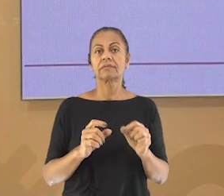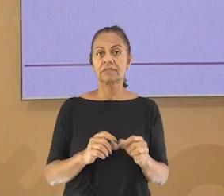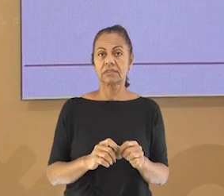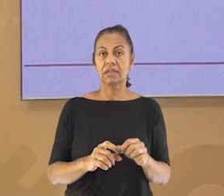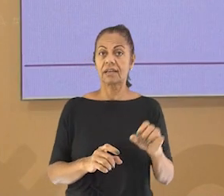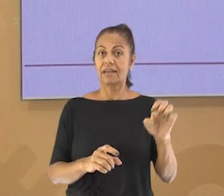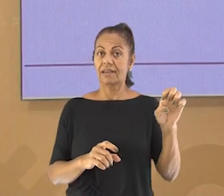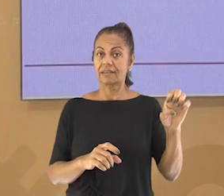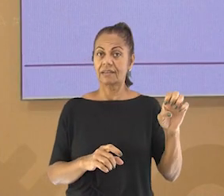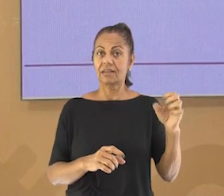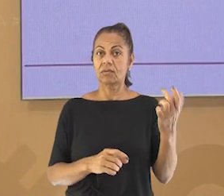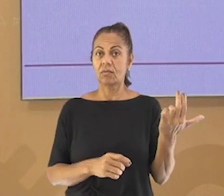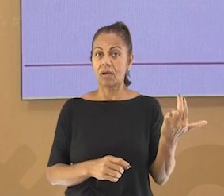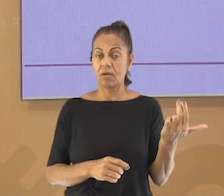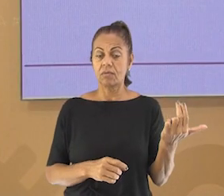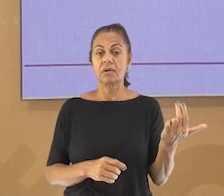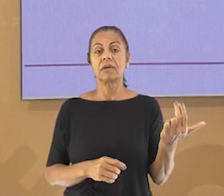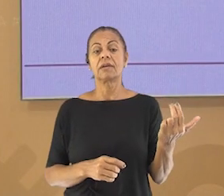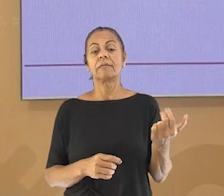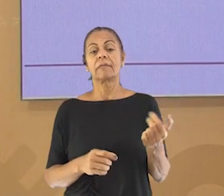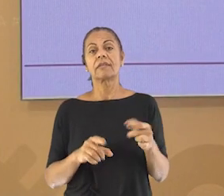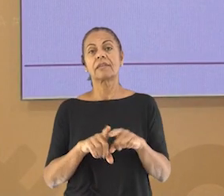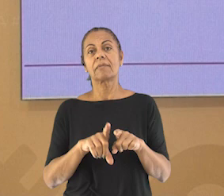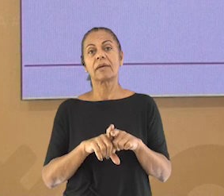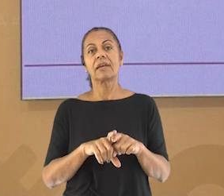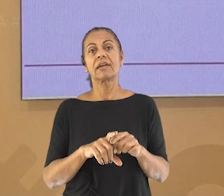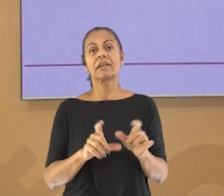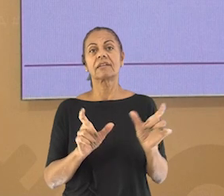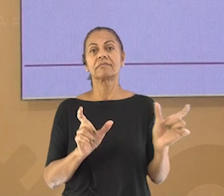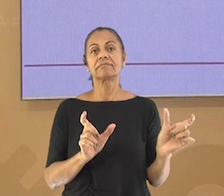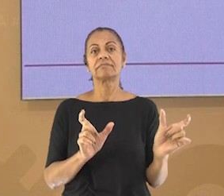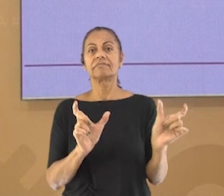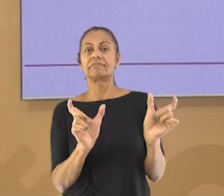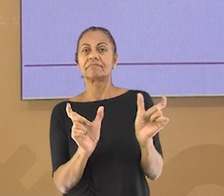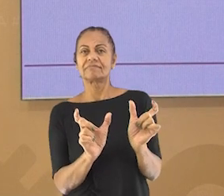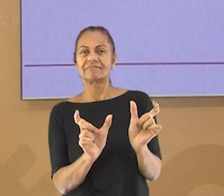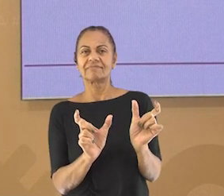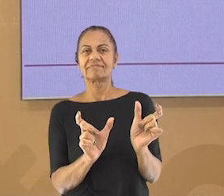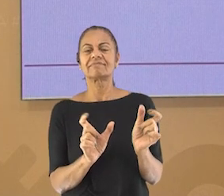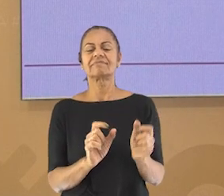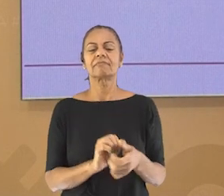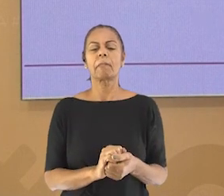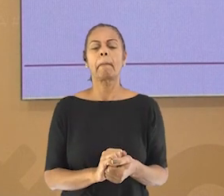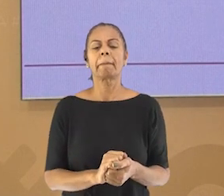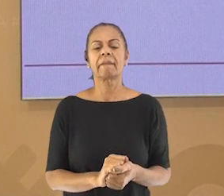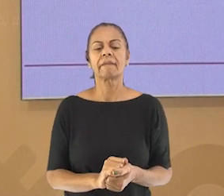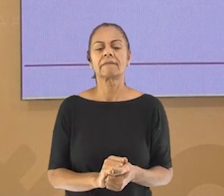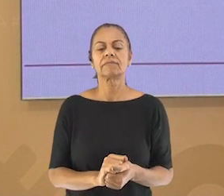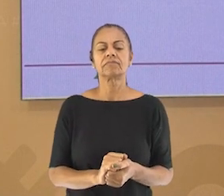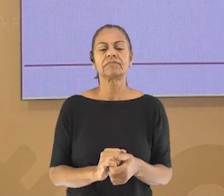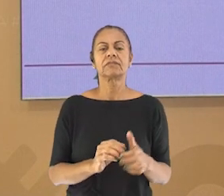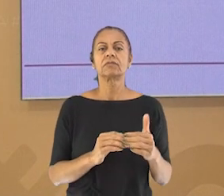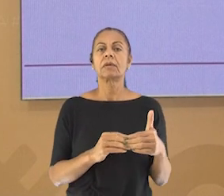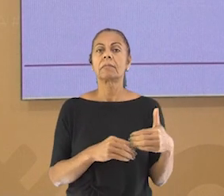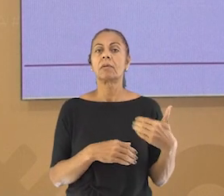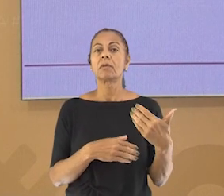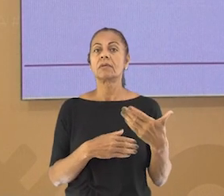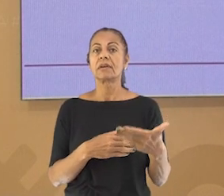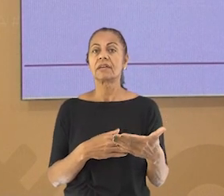da equação têm o que fica do lado esquerdo do igual e o que fica do lado